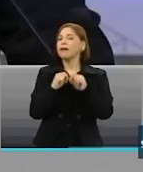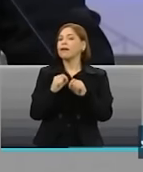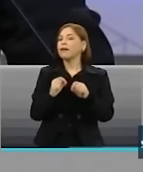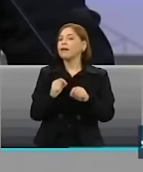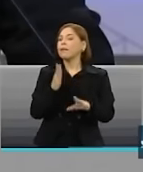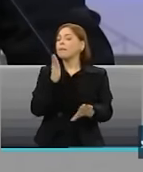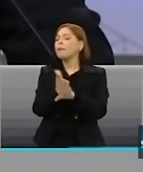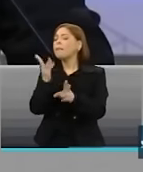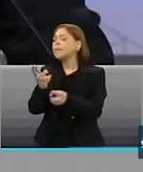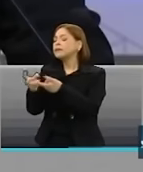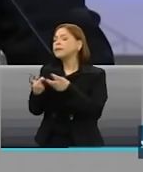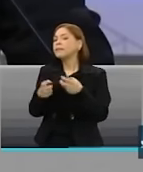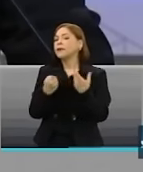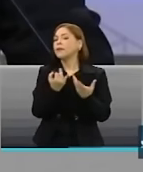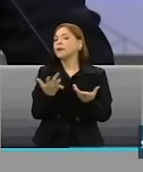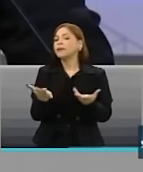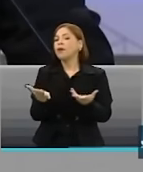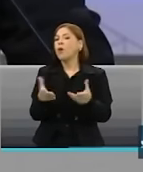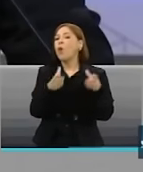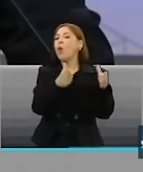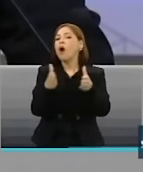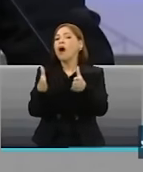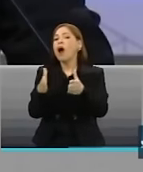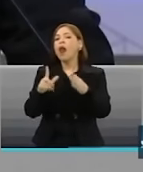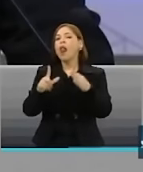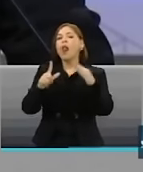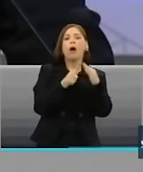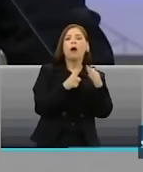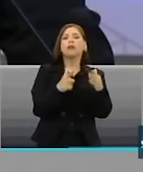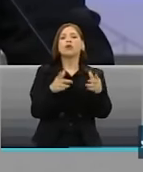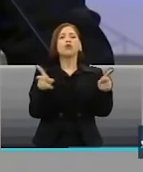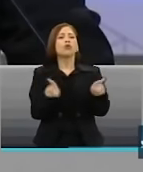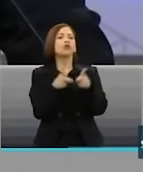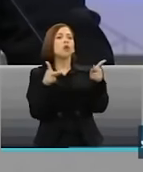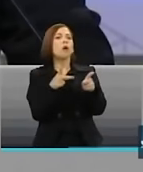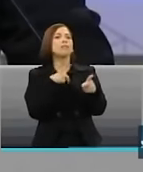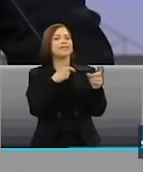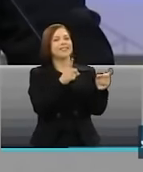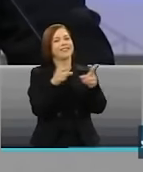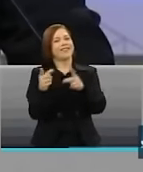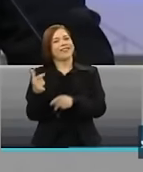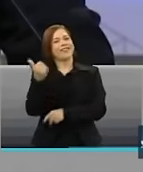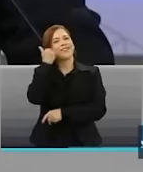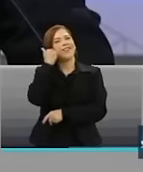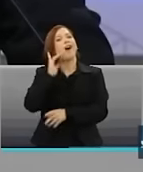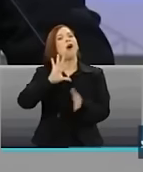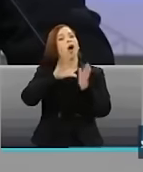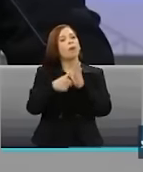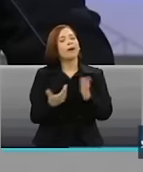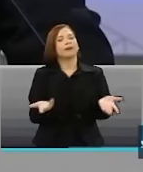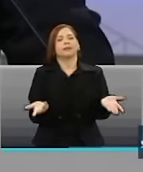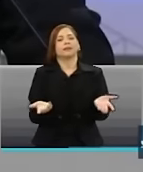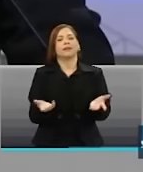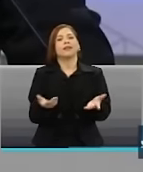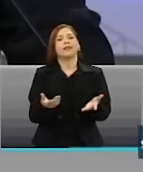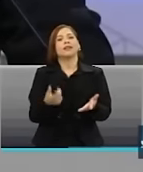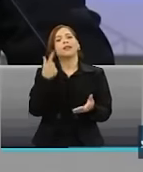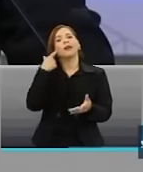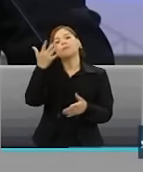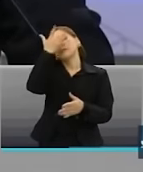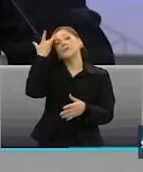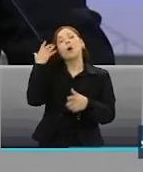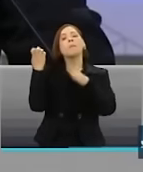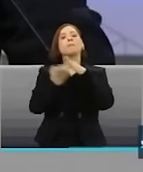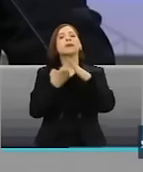começar a identificar quais são os boxes, as lojas, os shoppings que vendem celulares roubados e começar a ir atrás do